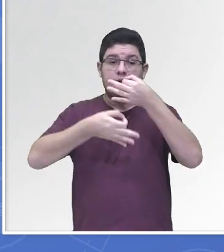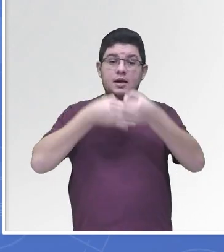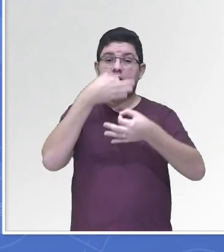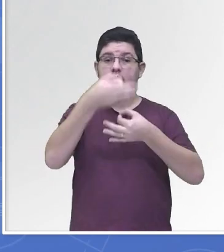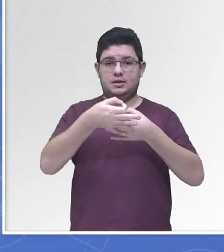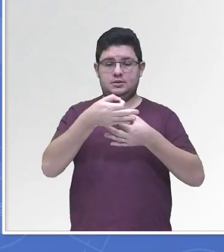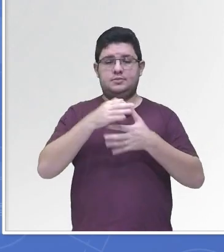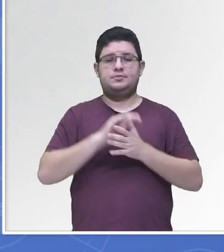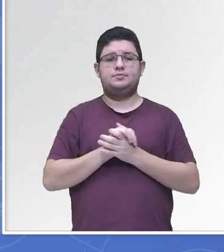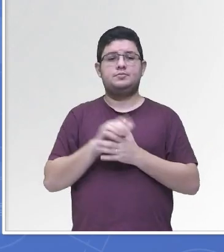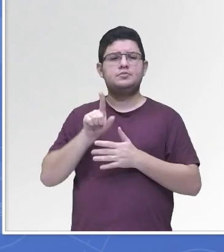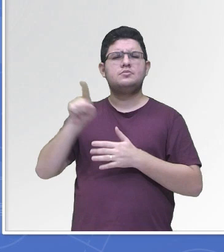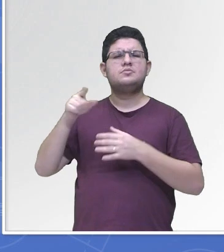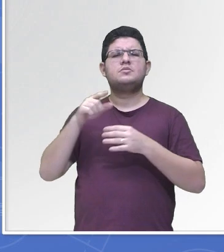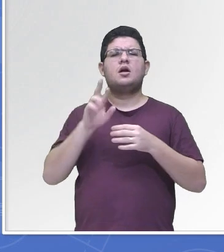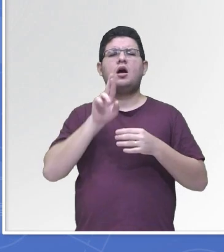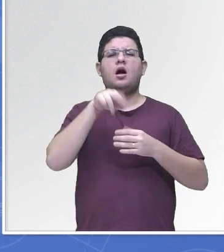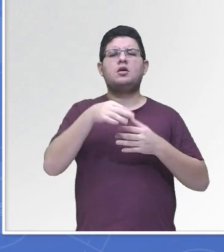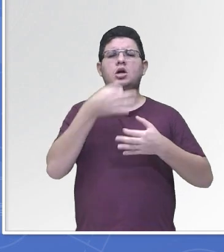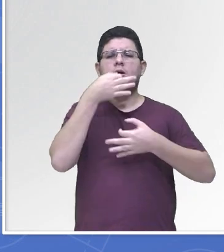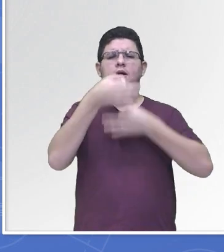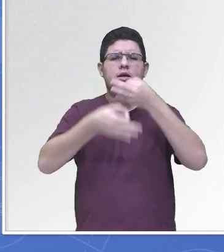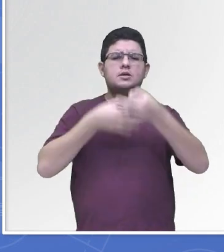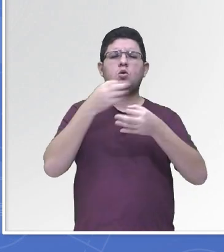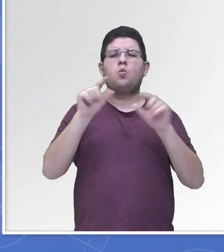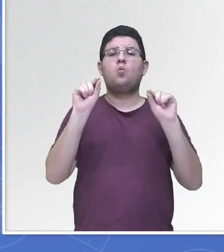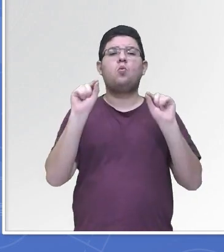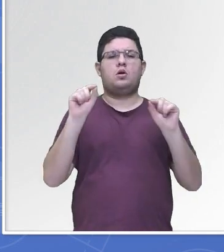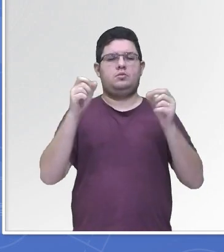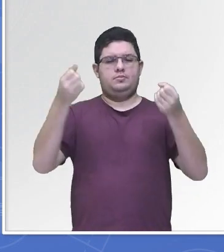razão crítica? Segunda série, a razão